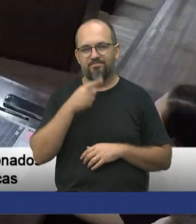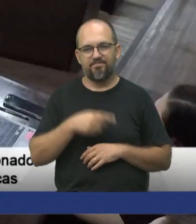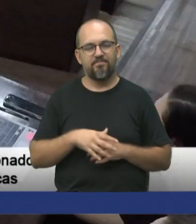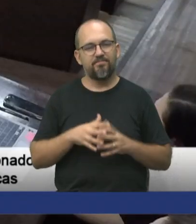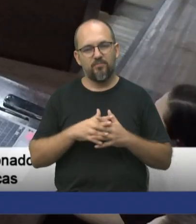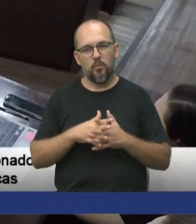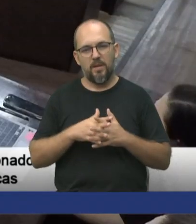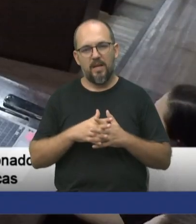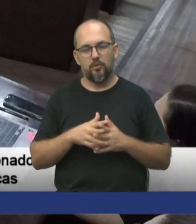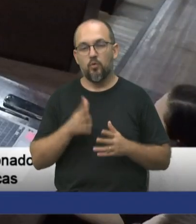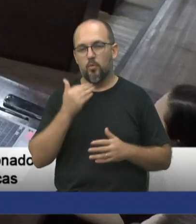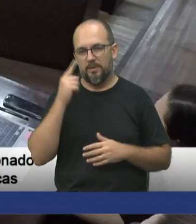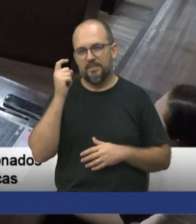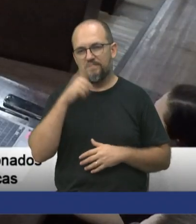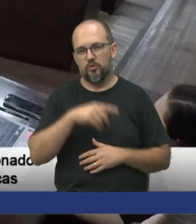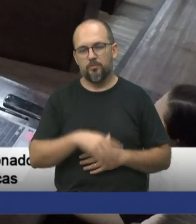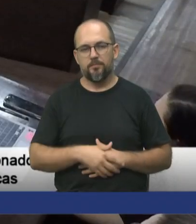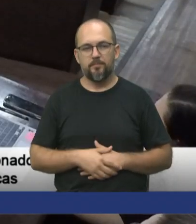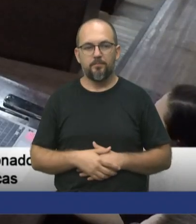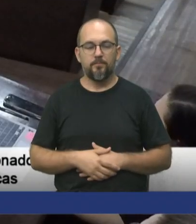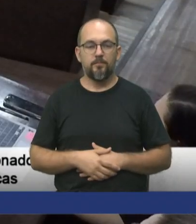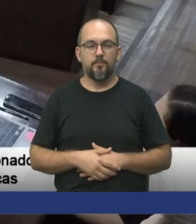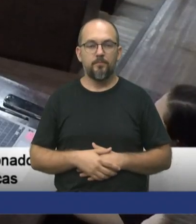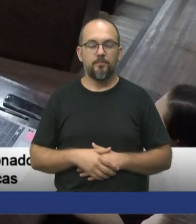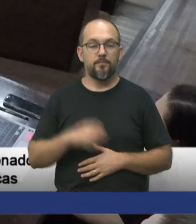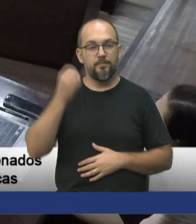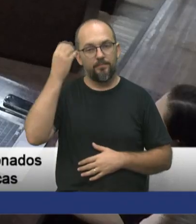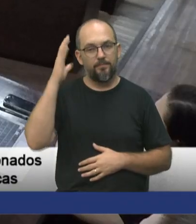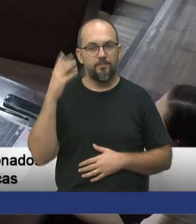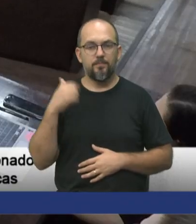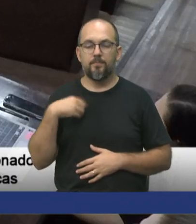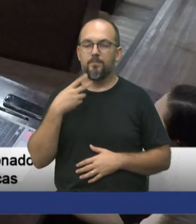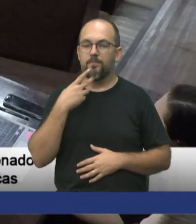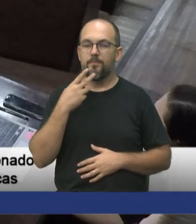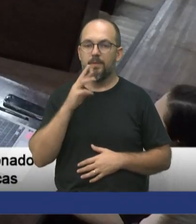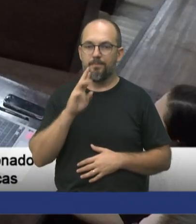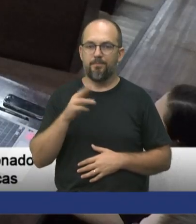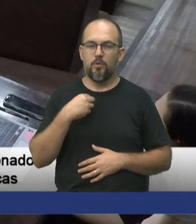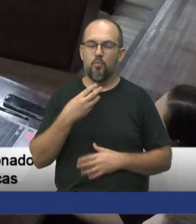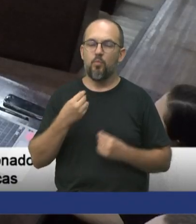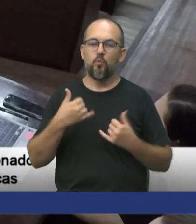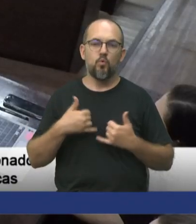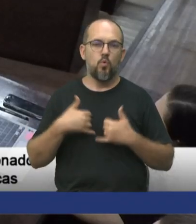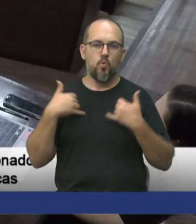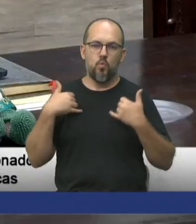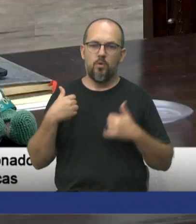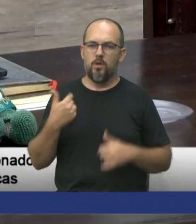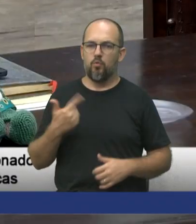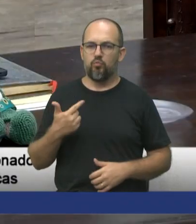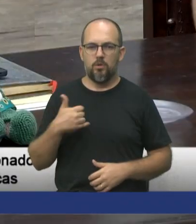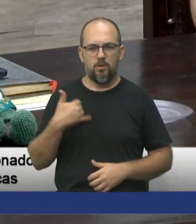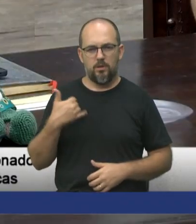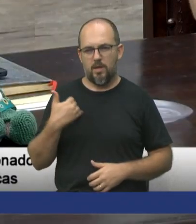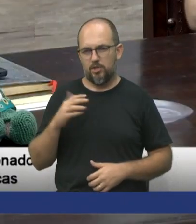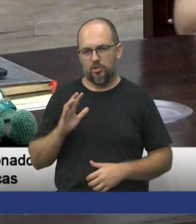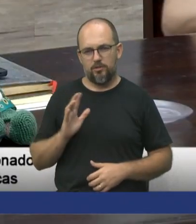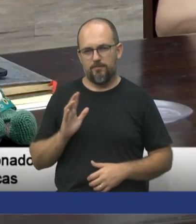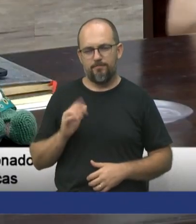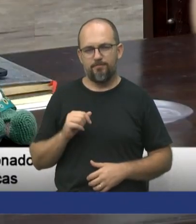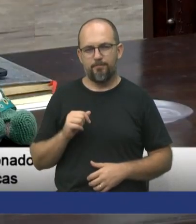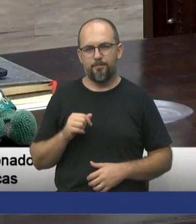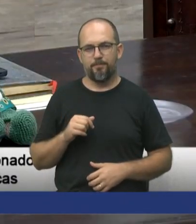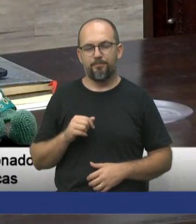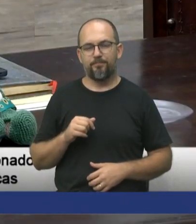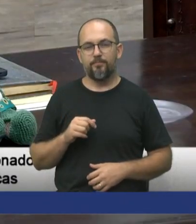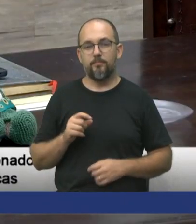E a comida é difícil. Eu tenho muito orgulho de ter... Muito orgulho. Eu não tenho idade mais, Paulinho, para